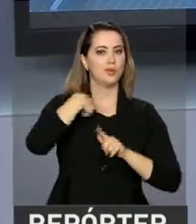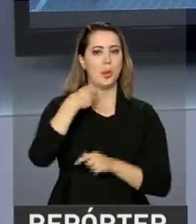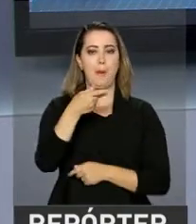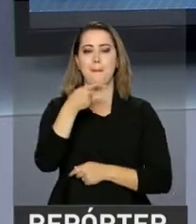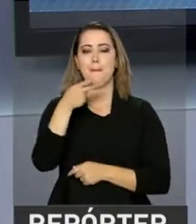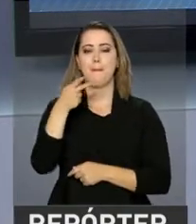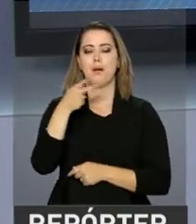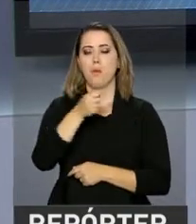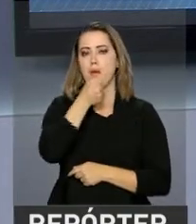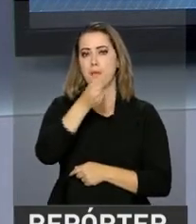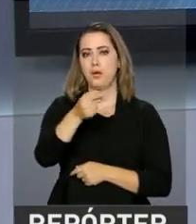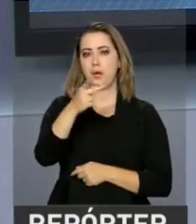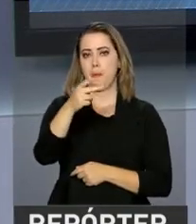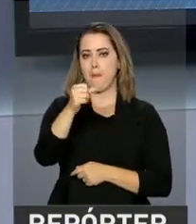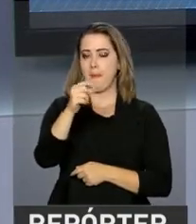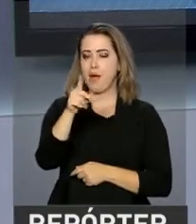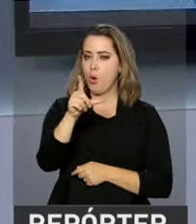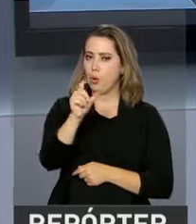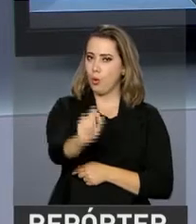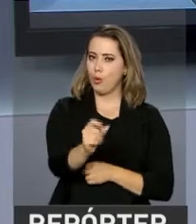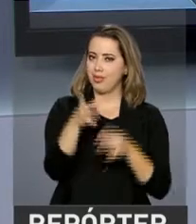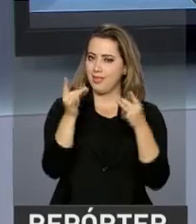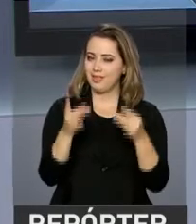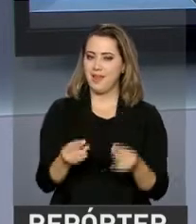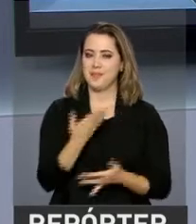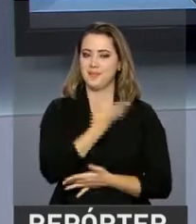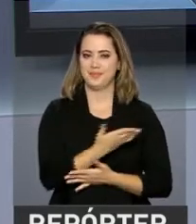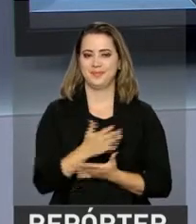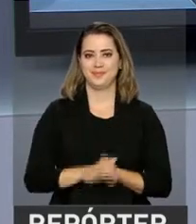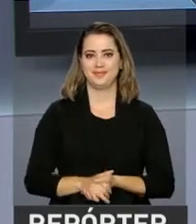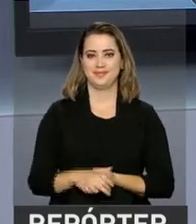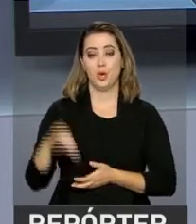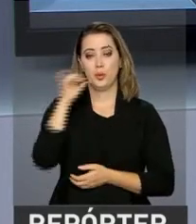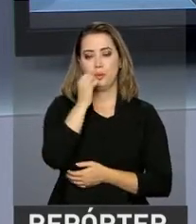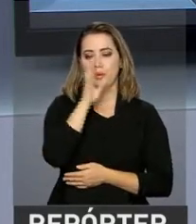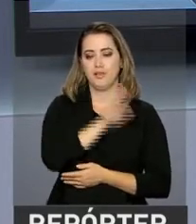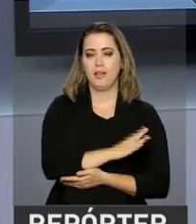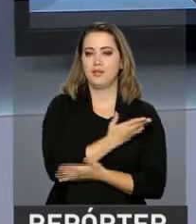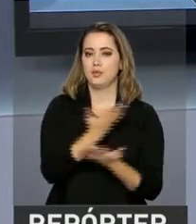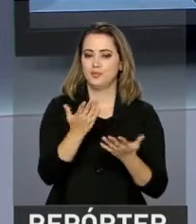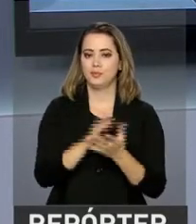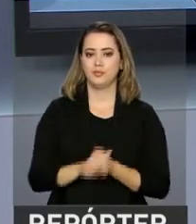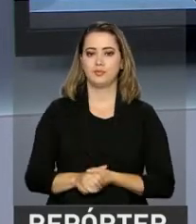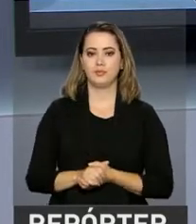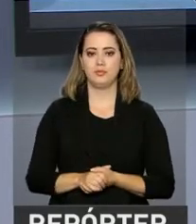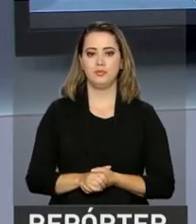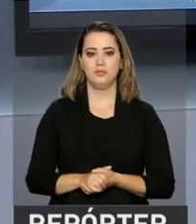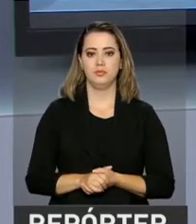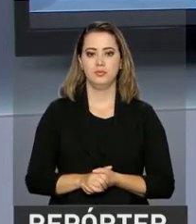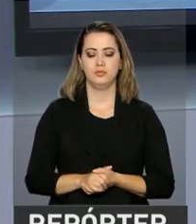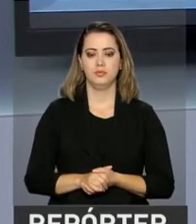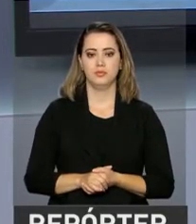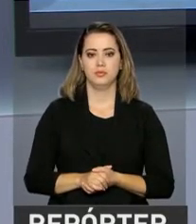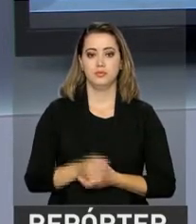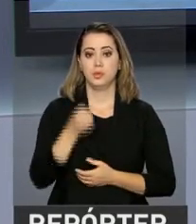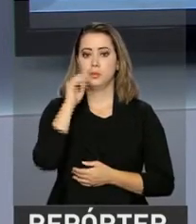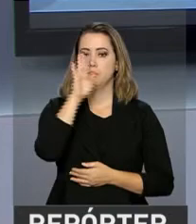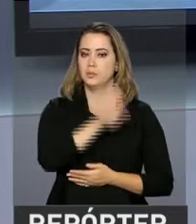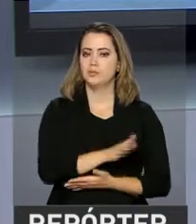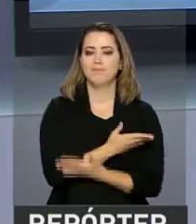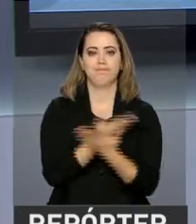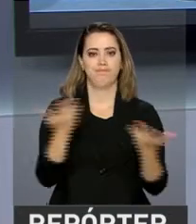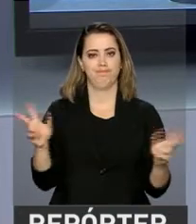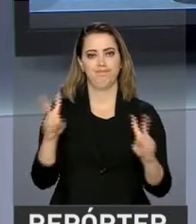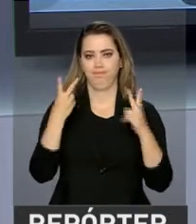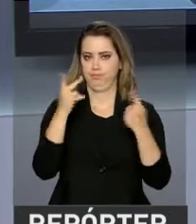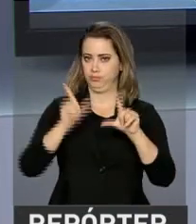paulo la sálvia traz os detalhes pra gente qual vivo ou a qual o boa tarde pra você boa tarde roberto boa tarde